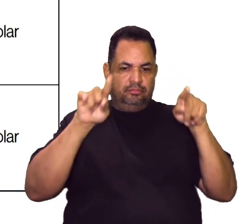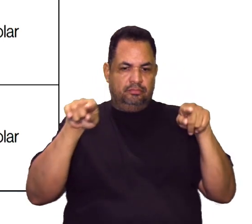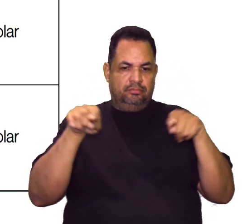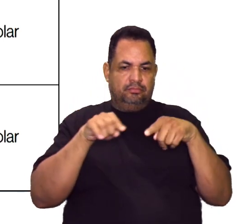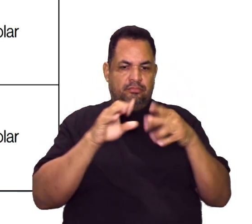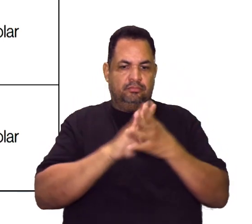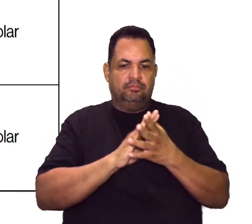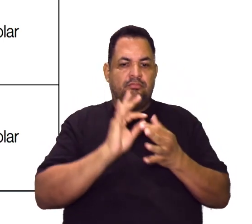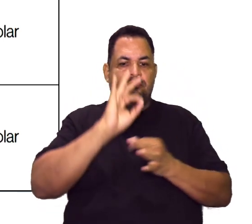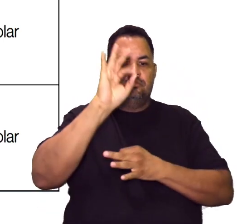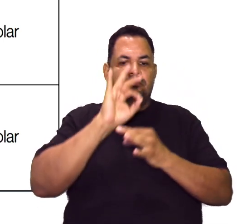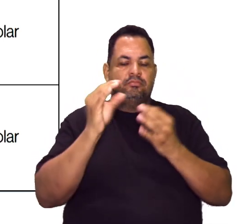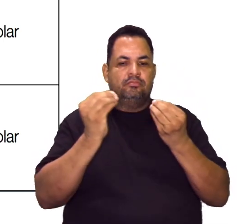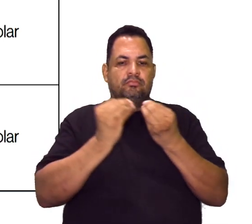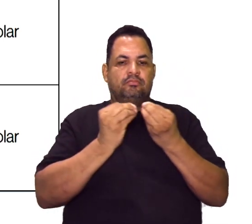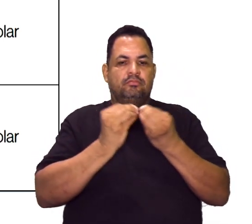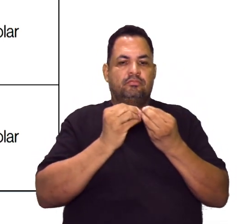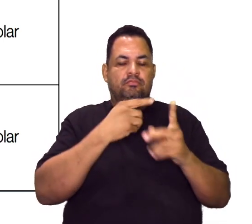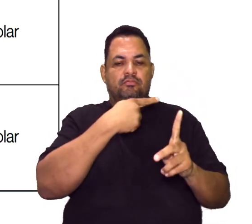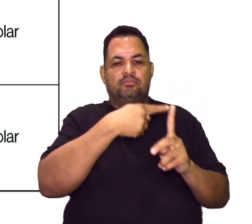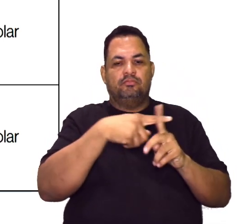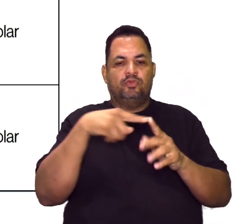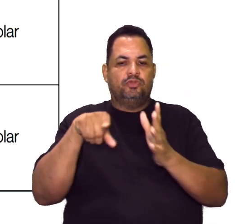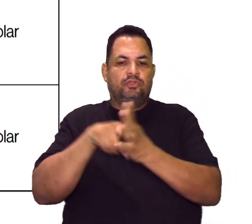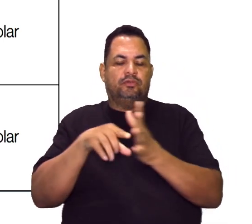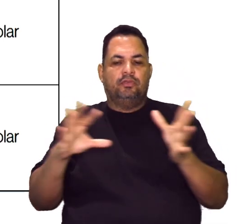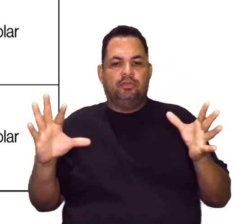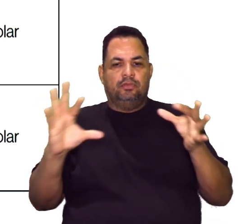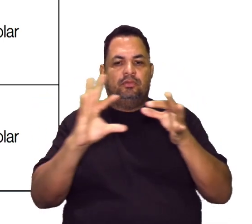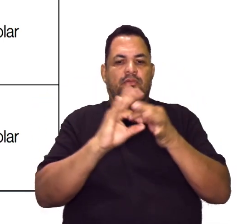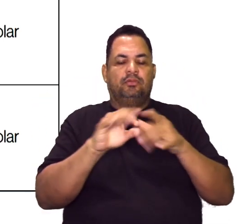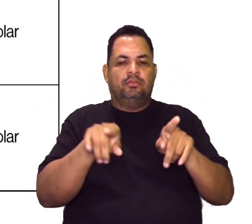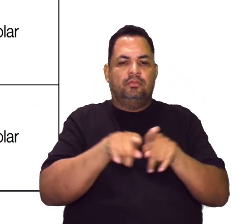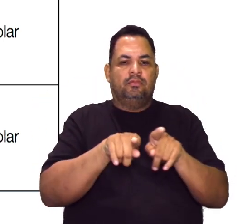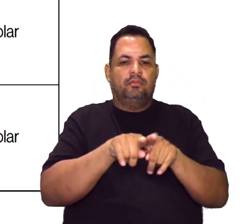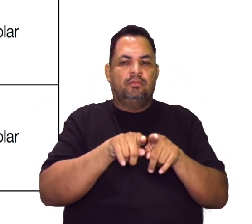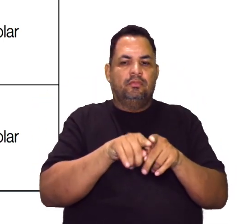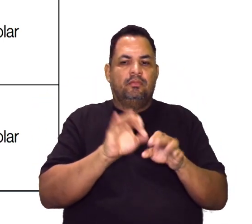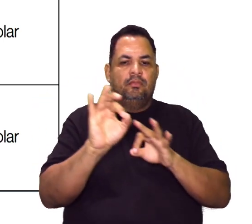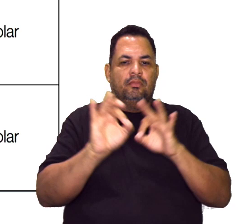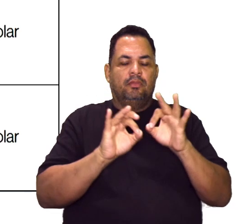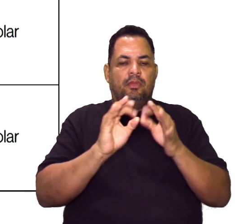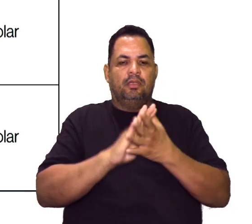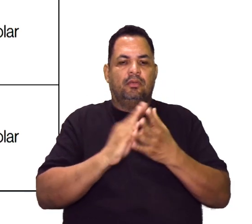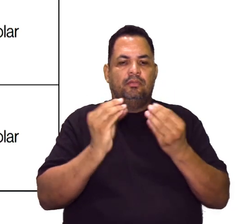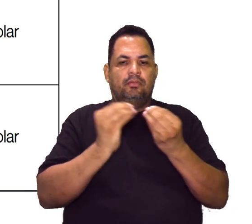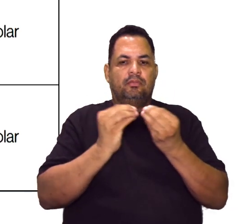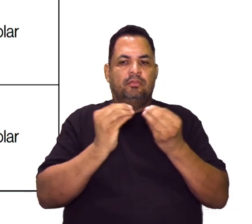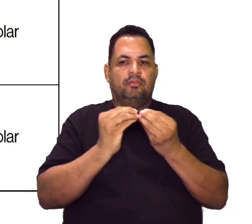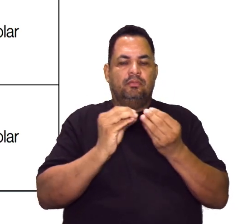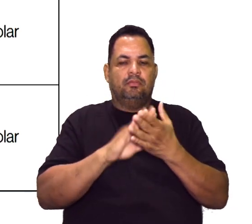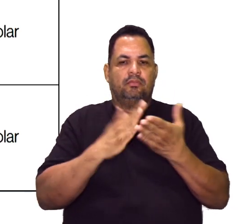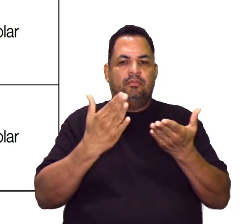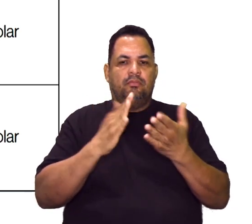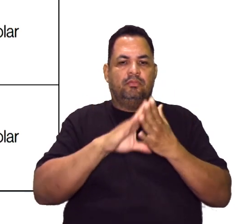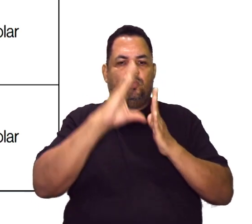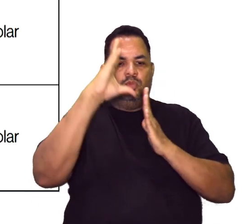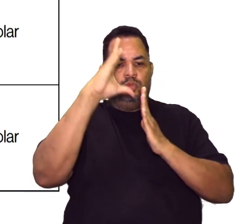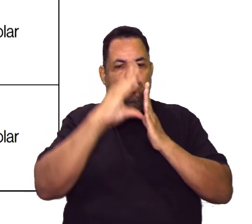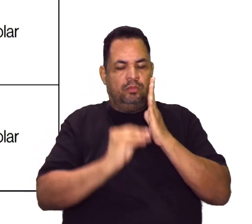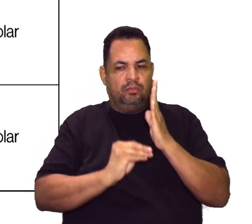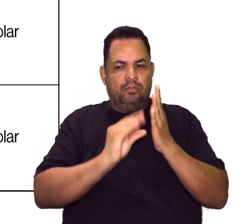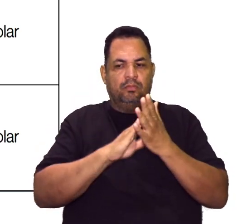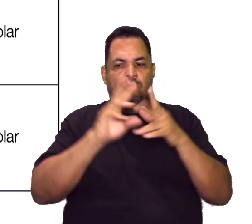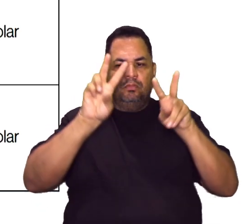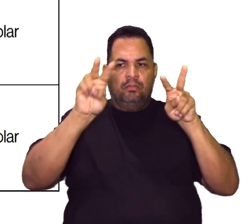geometria molecular, sobre a polaridade das ligações e a polaridade das moléculas, tá? Então, os